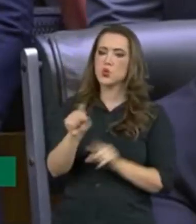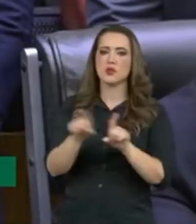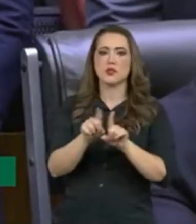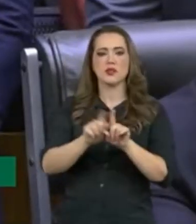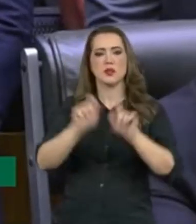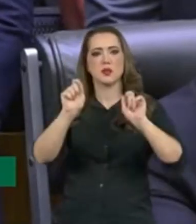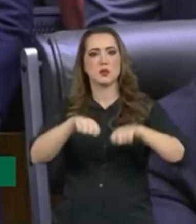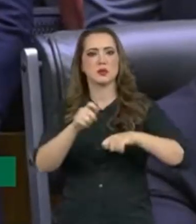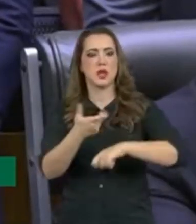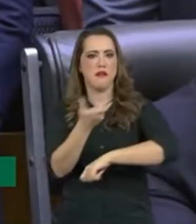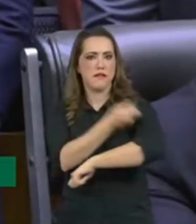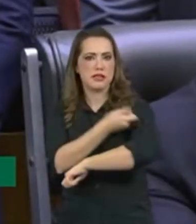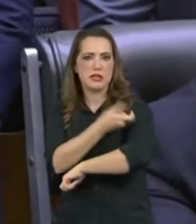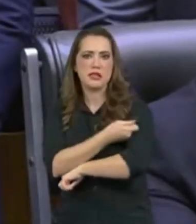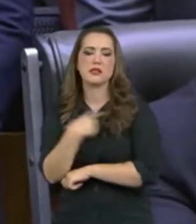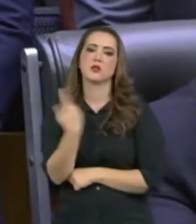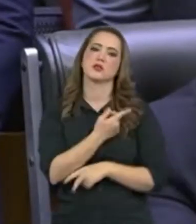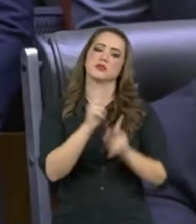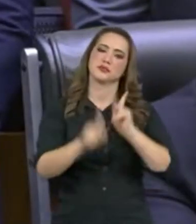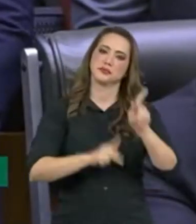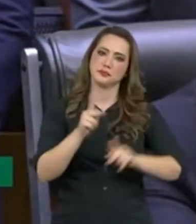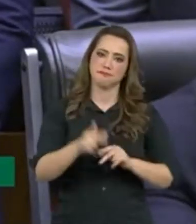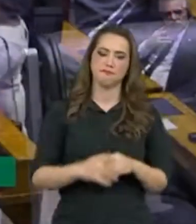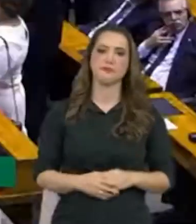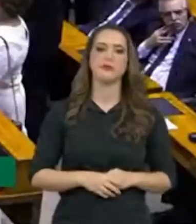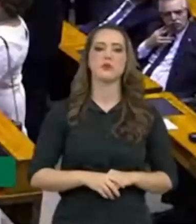de vacinação do nosso povo.